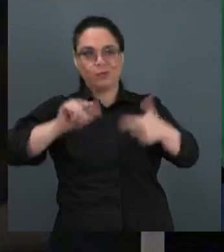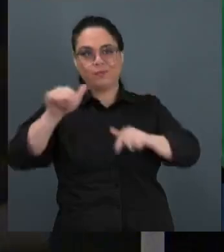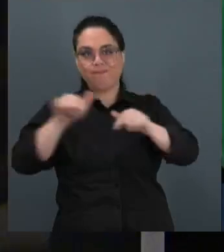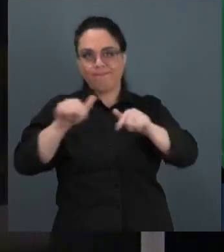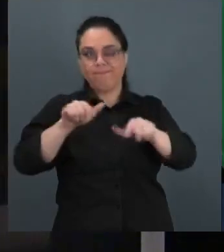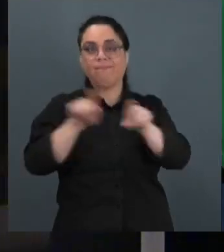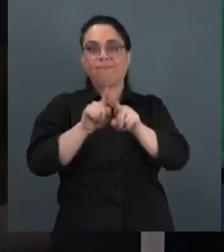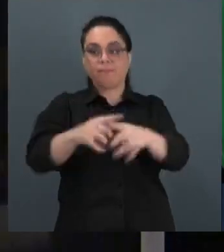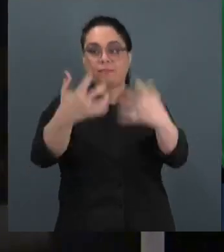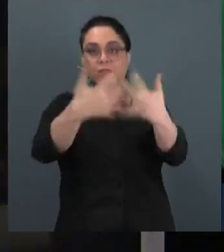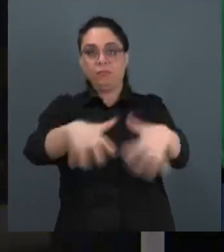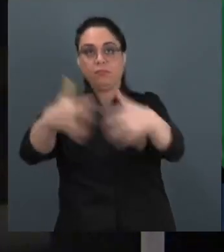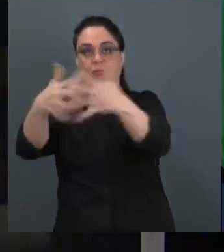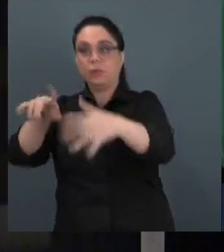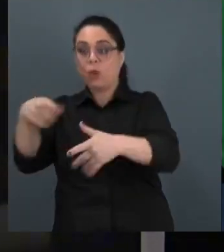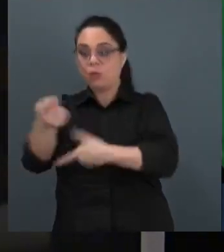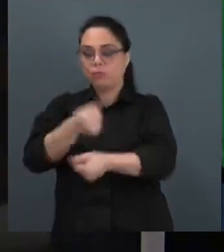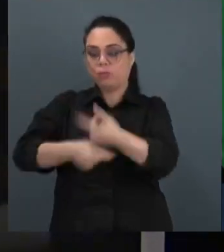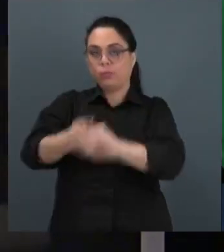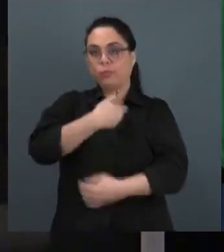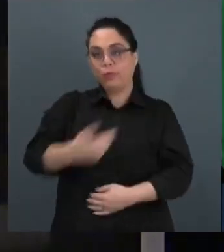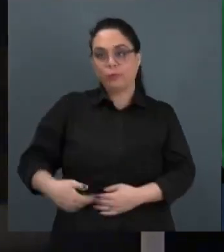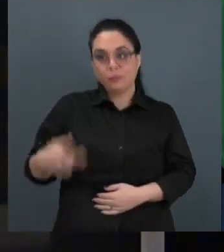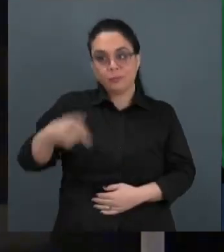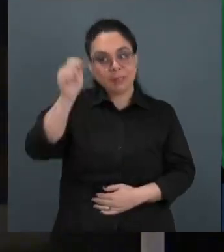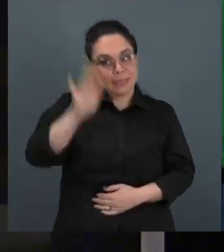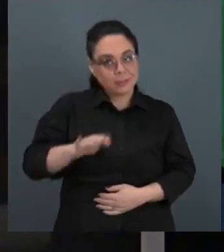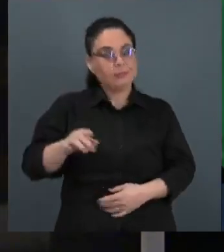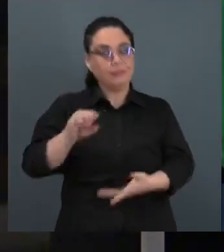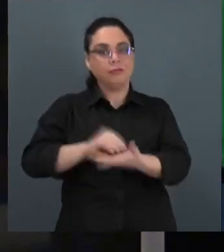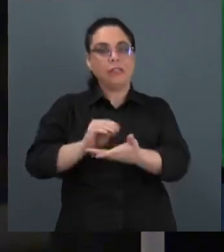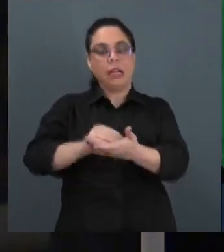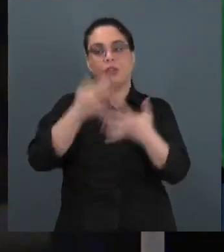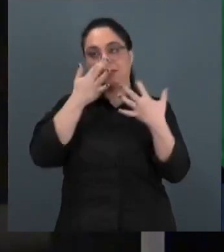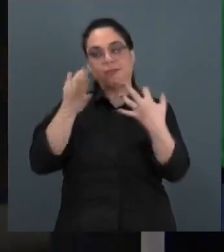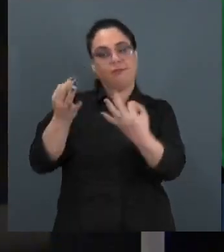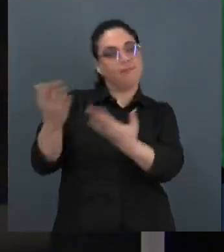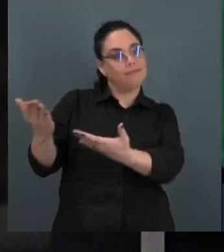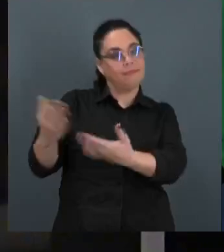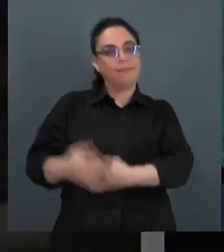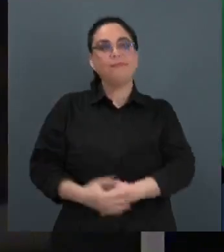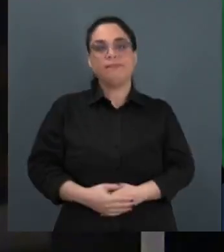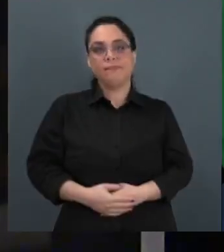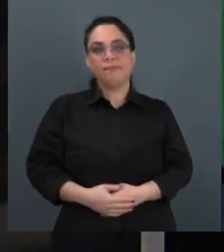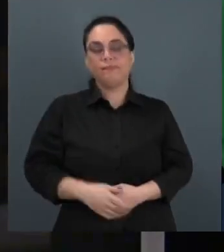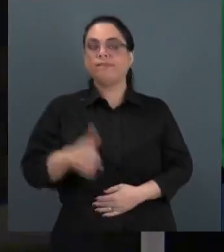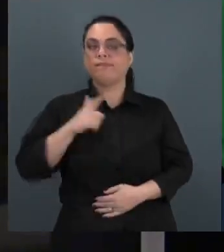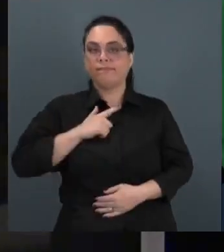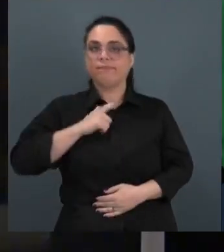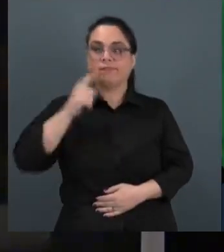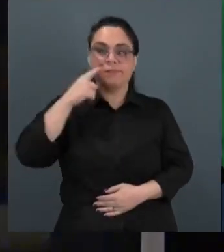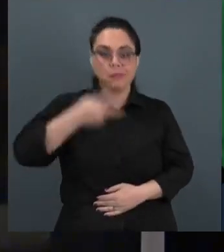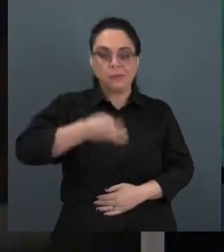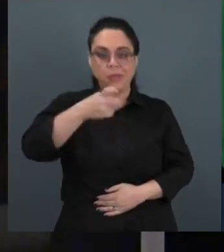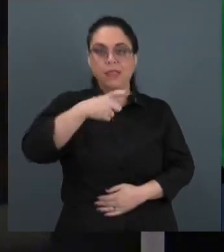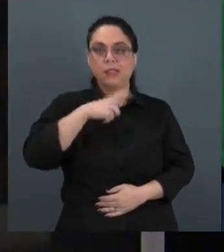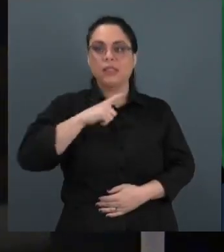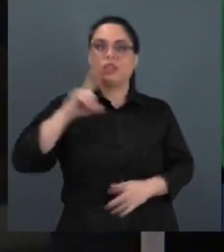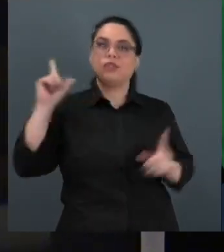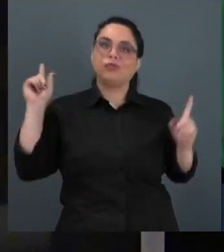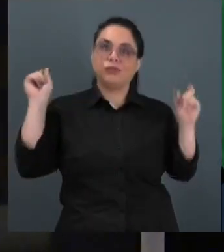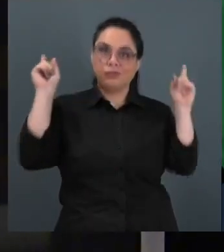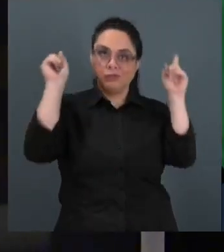bom funcionamento das contas públicas no nosso país. Um governo que tem sérias dificuldades